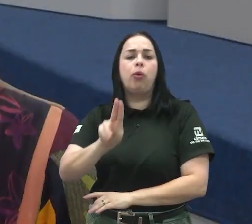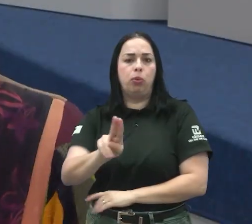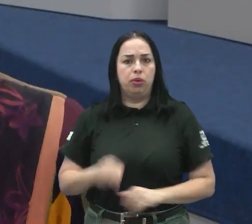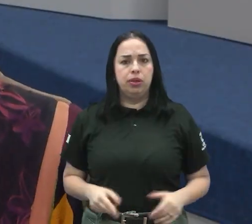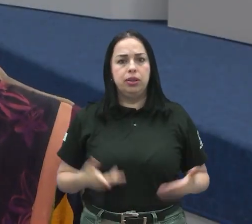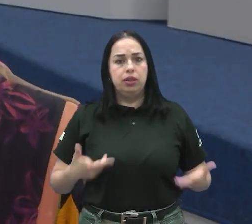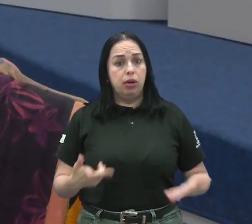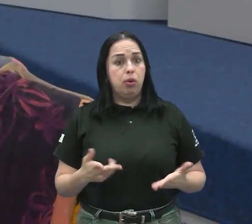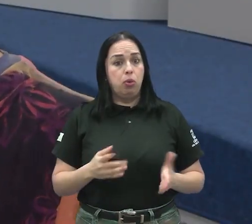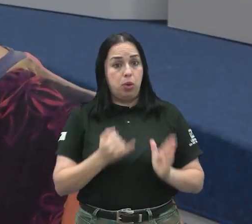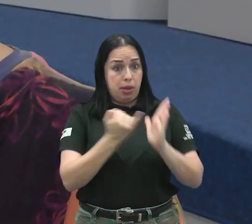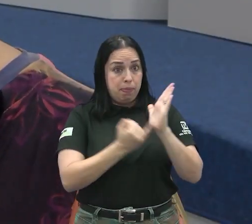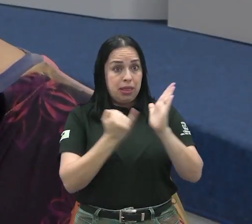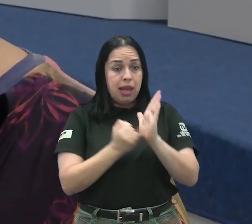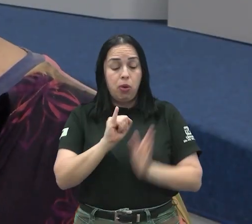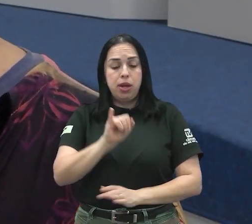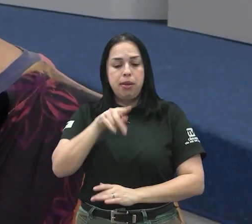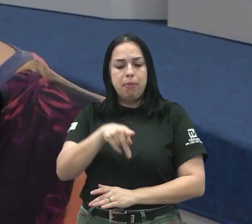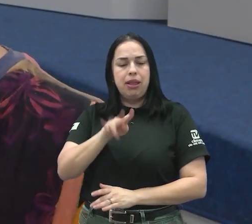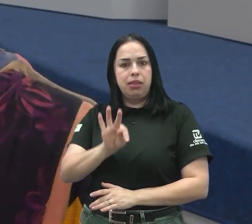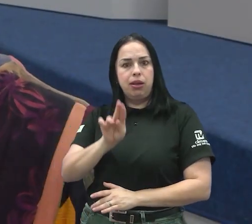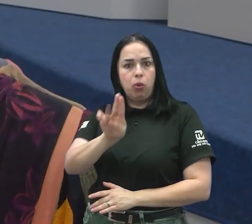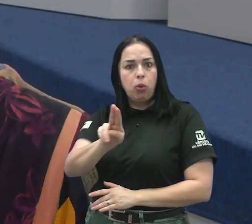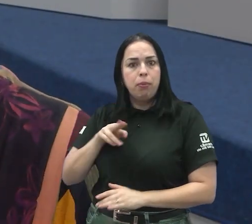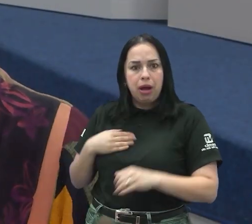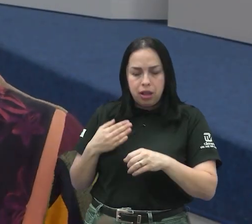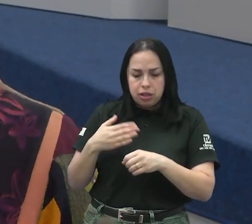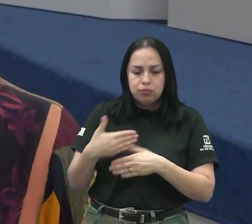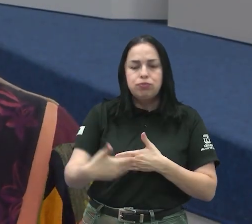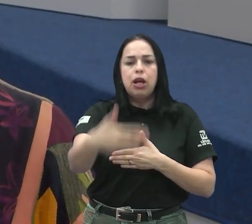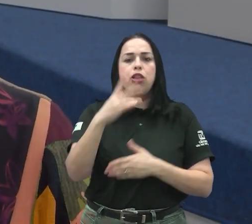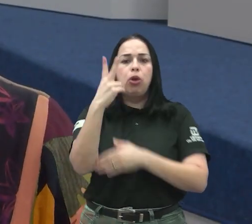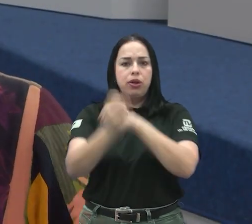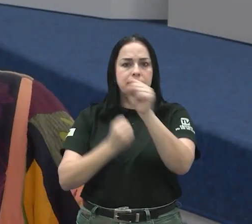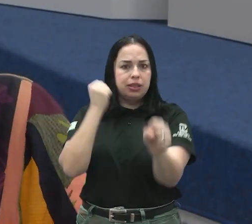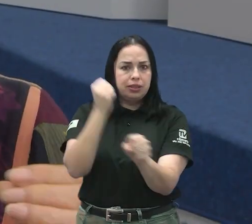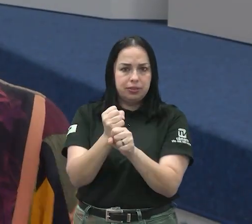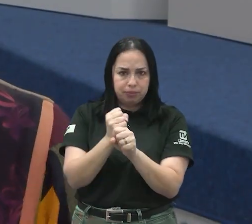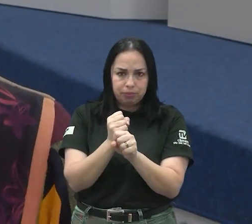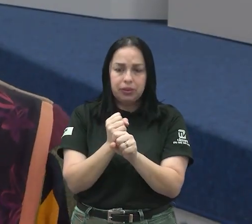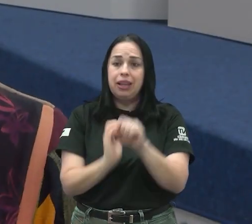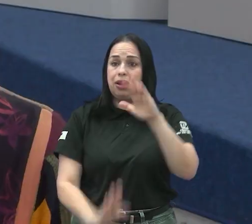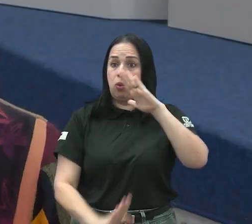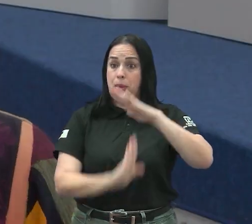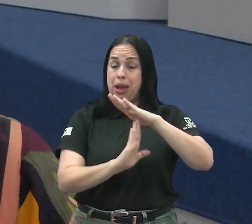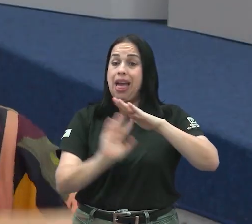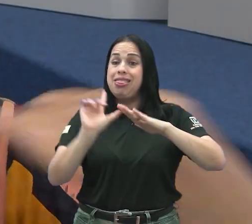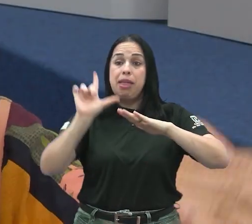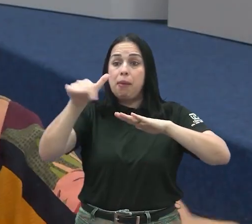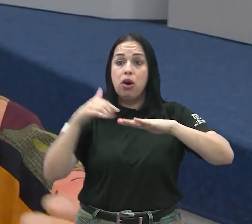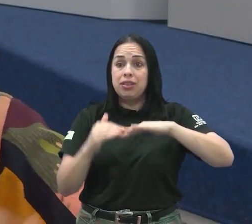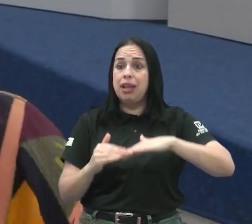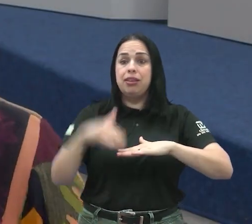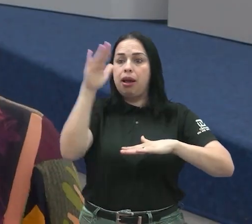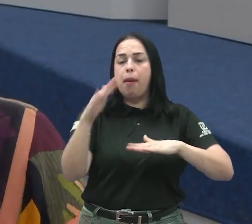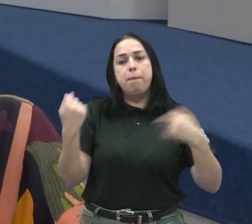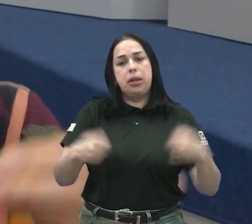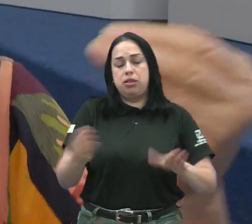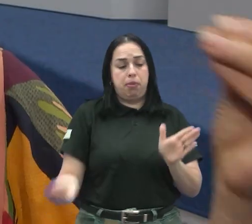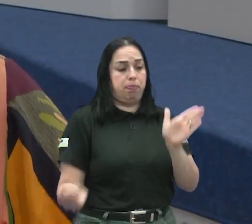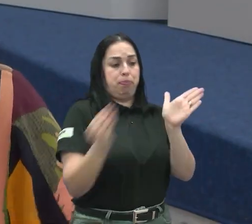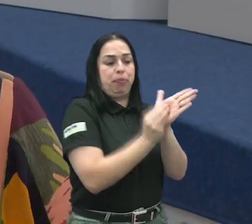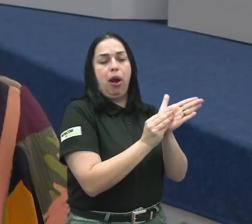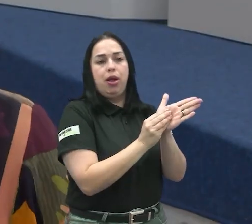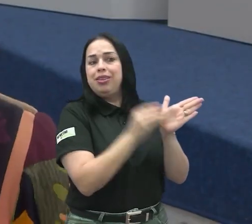O IPTU, para 2 anos, eles estão prevendo um limitador. Depois de 2 anos, vai ter um aumento. Isso tem que